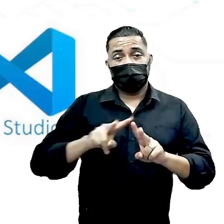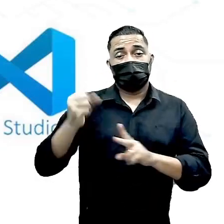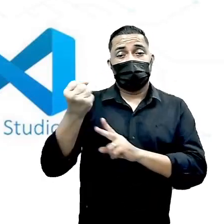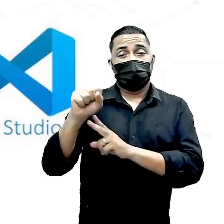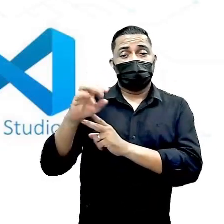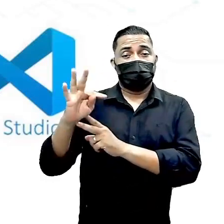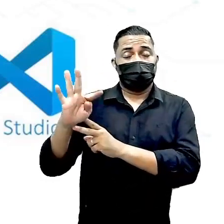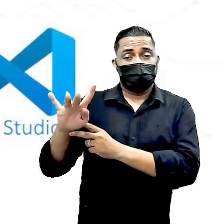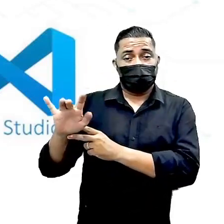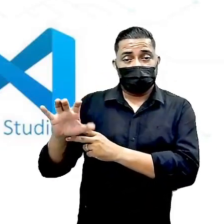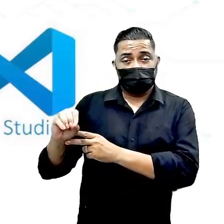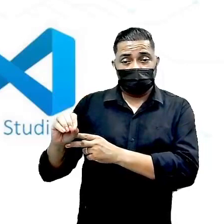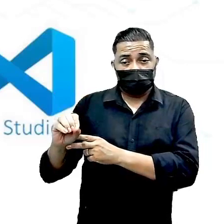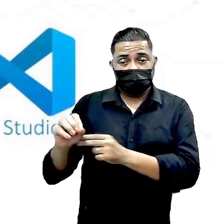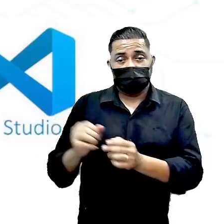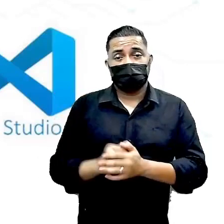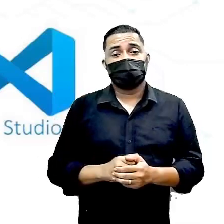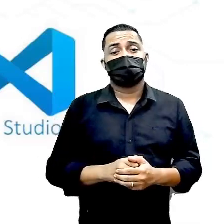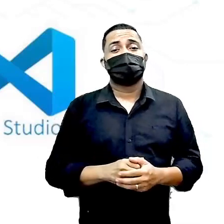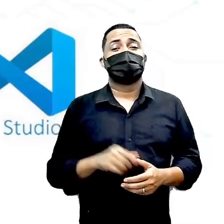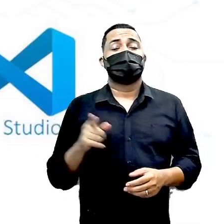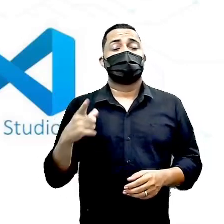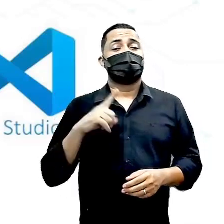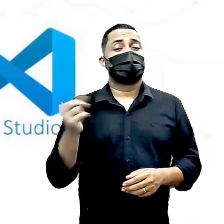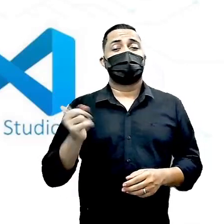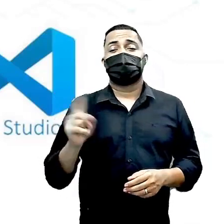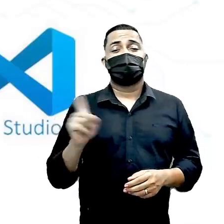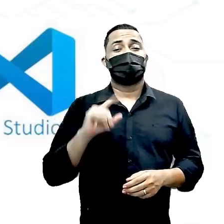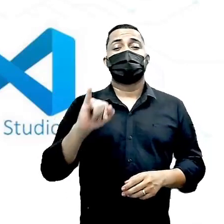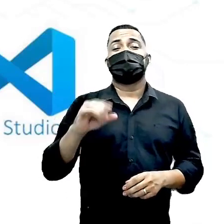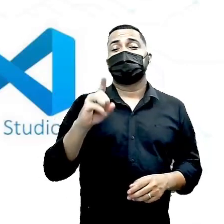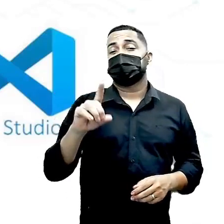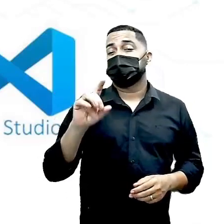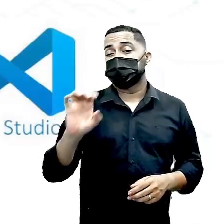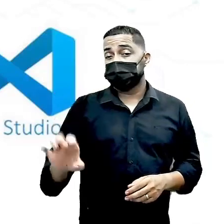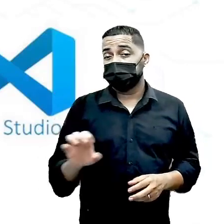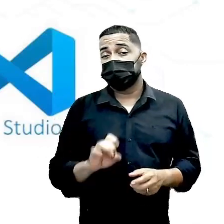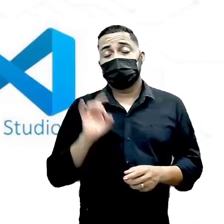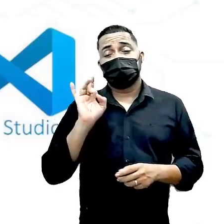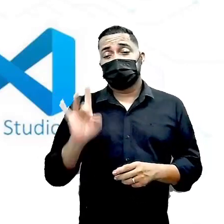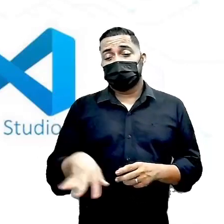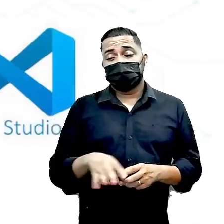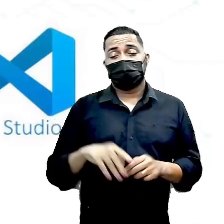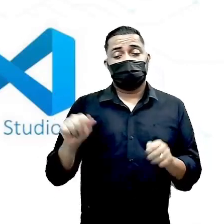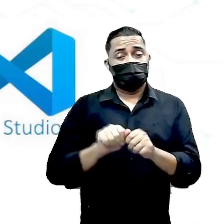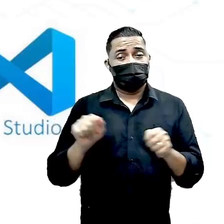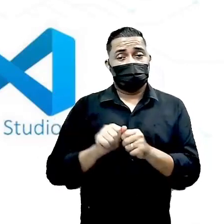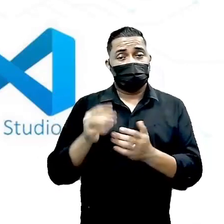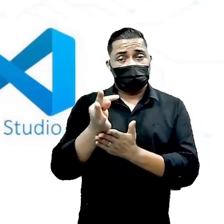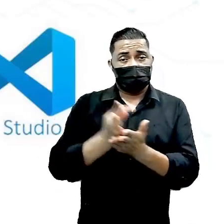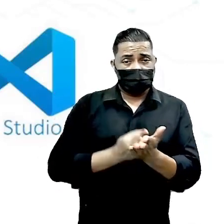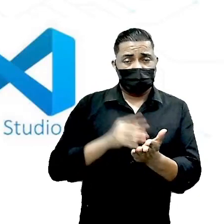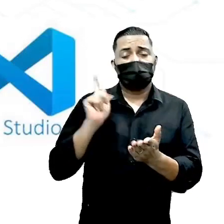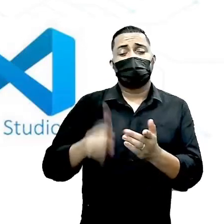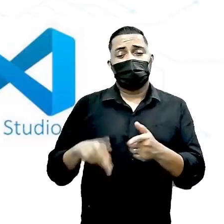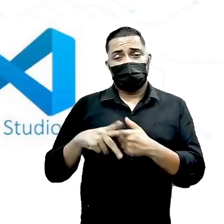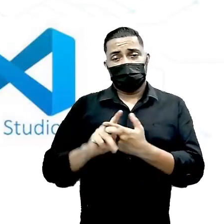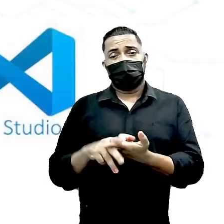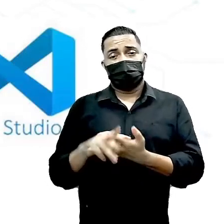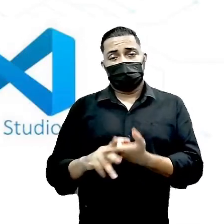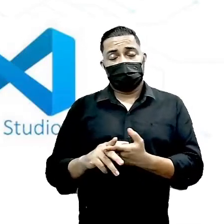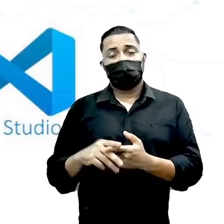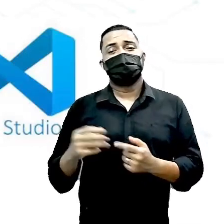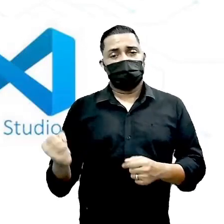é o editor de código da Visual Studio. Ele não é uma IDE, é só um editor de texto, mas ele é uma ferramenta muito